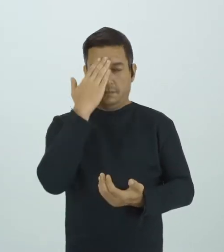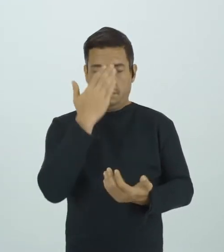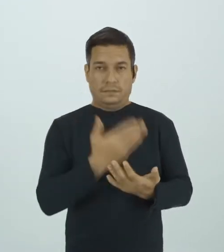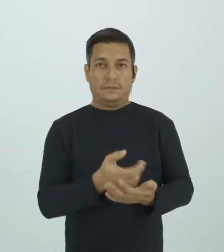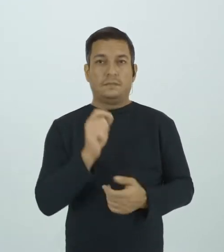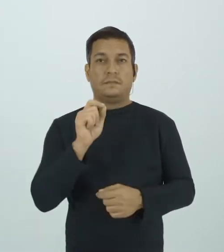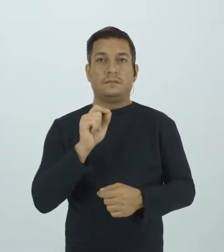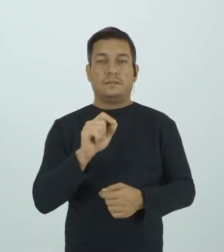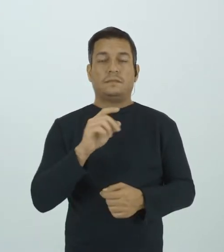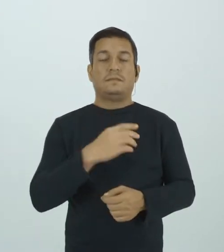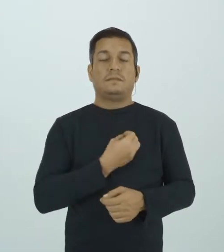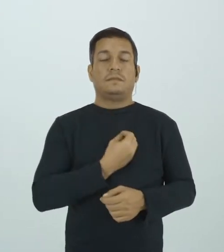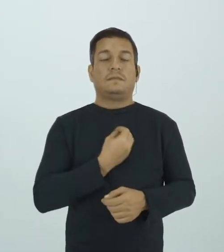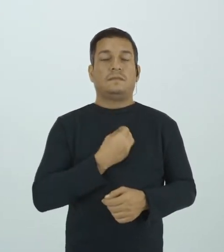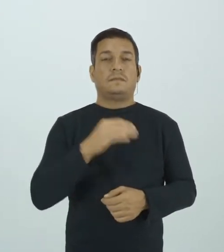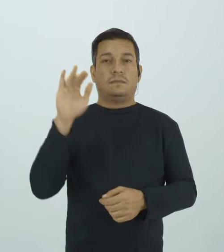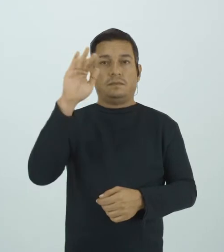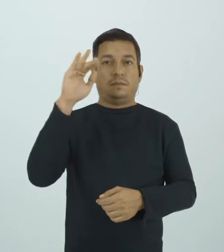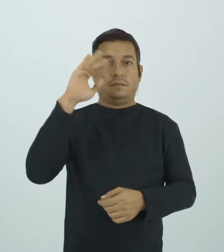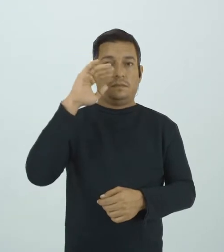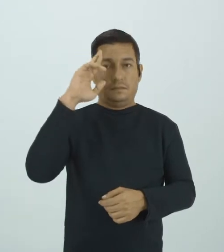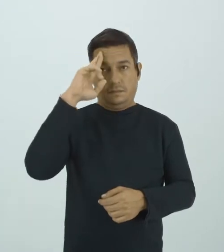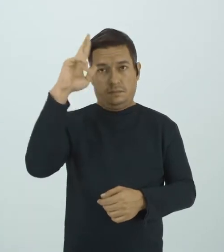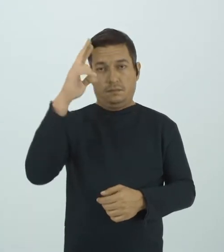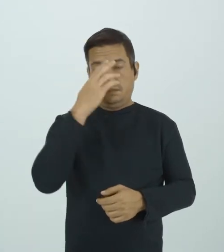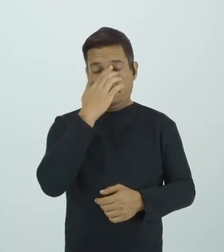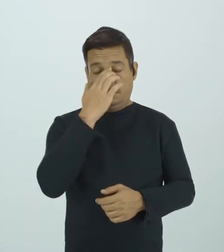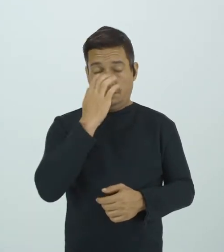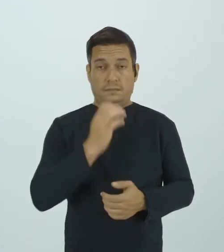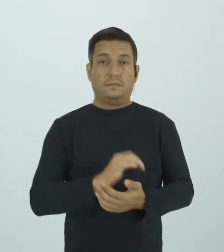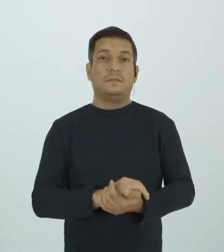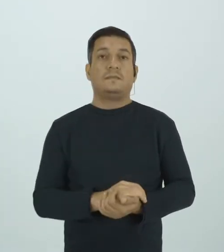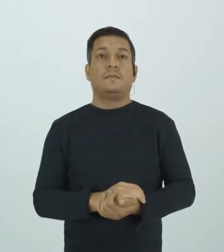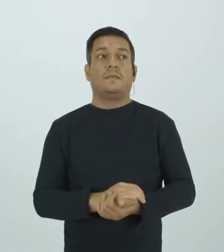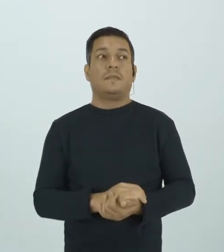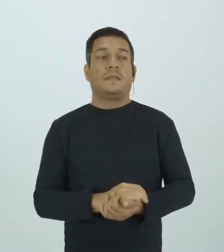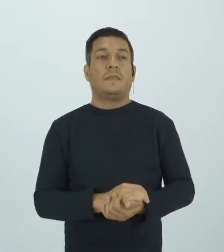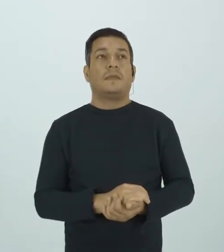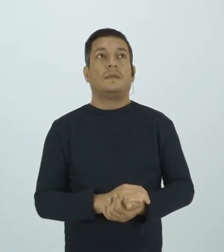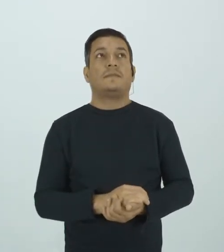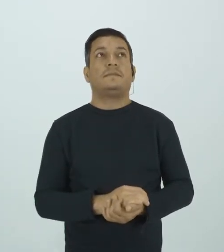poder ou um princípio superior, tá?